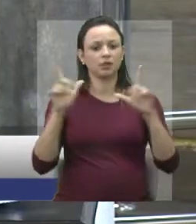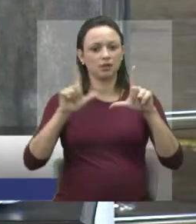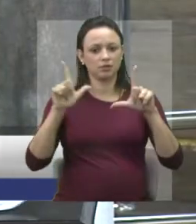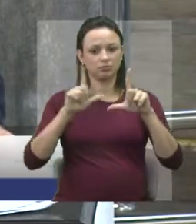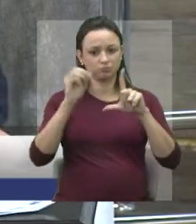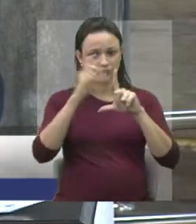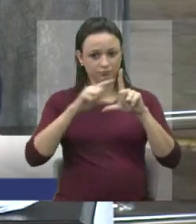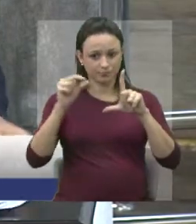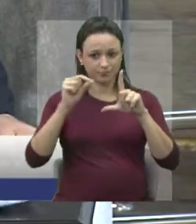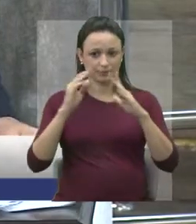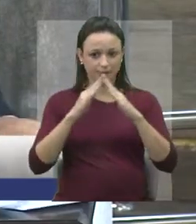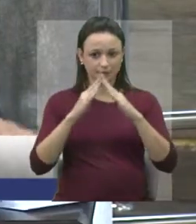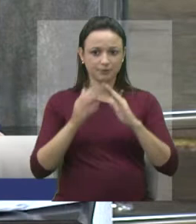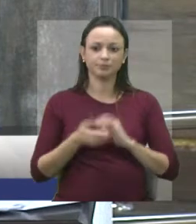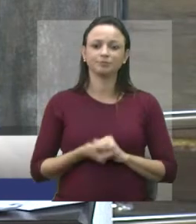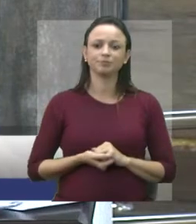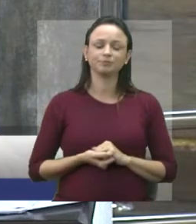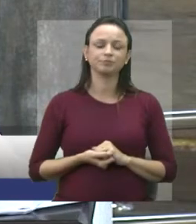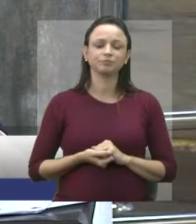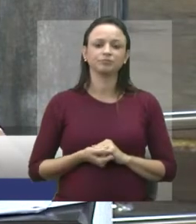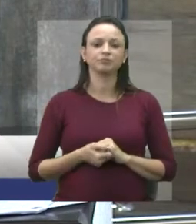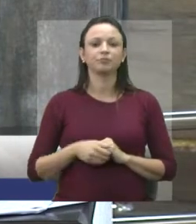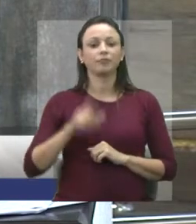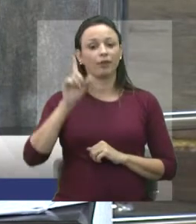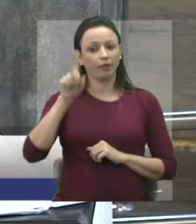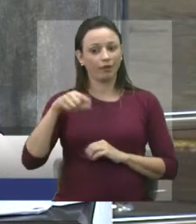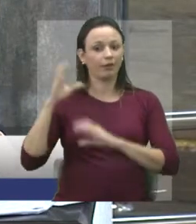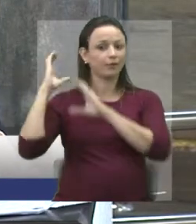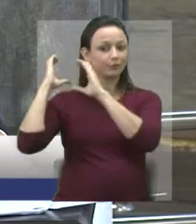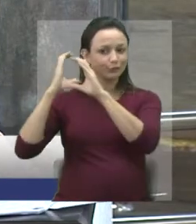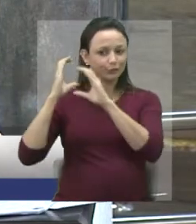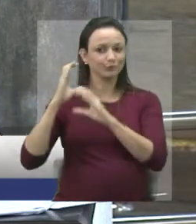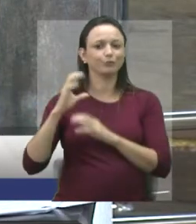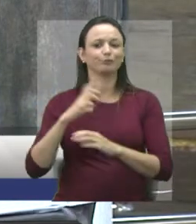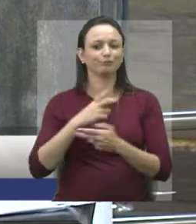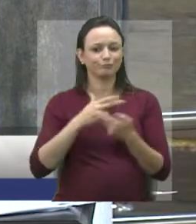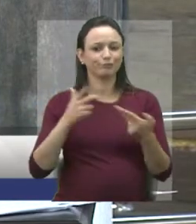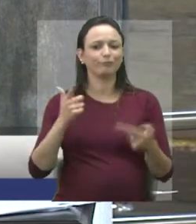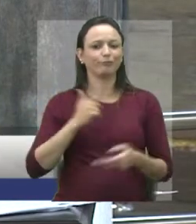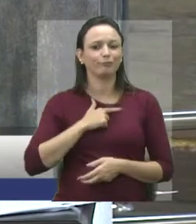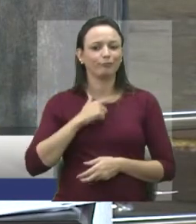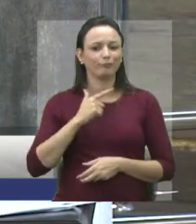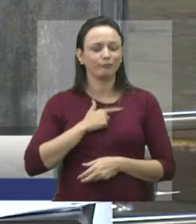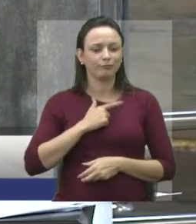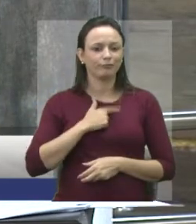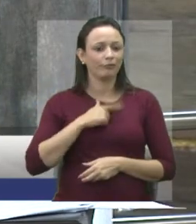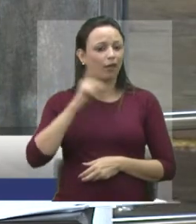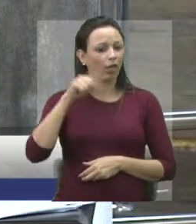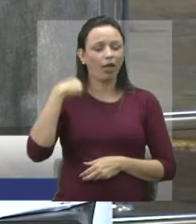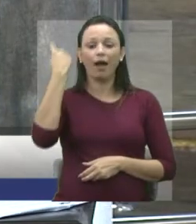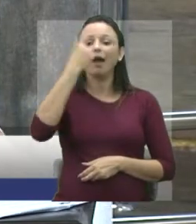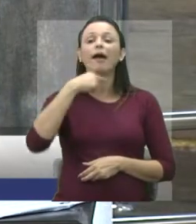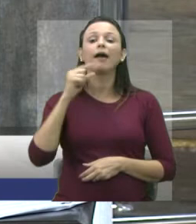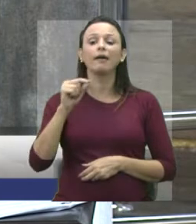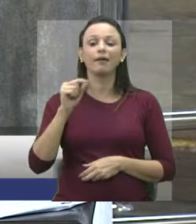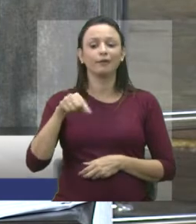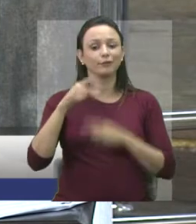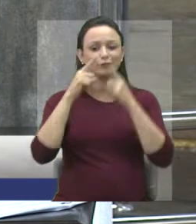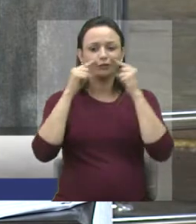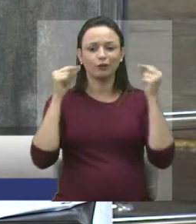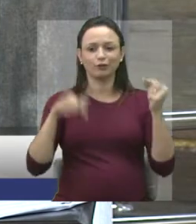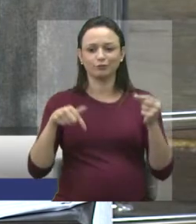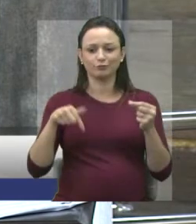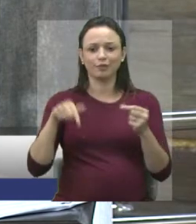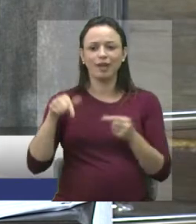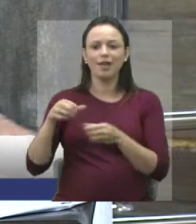casa. É, Tito, coisa está feia, né? É a cara da nossa cidade. Essa do postinho, falar para você que